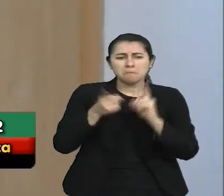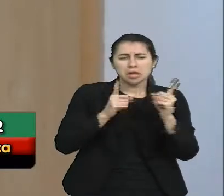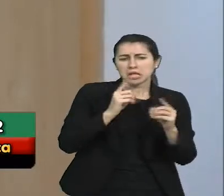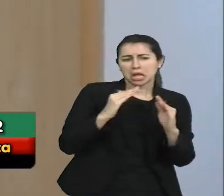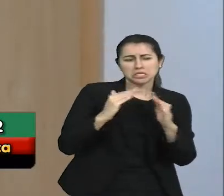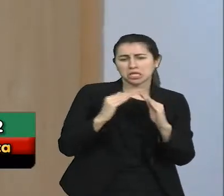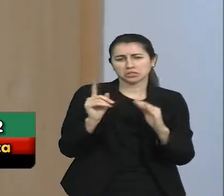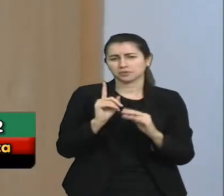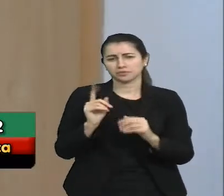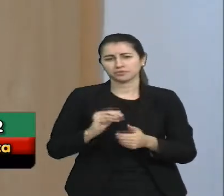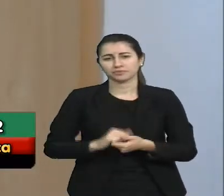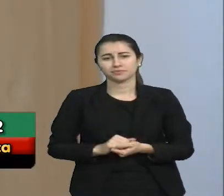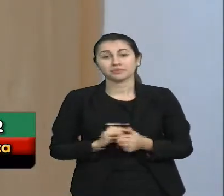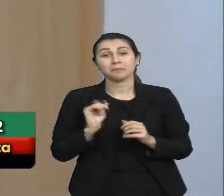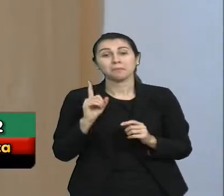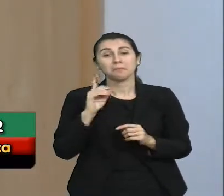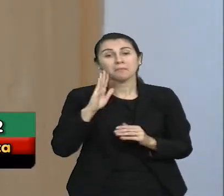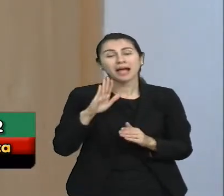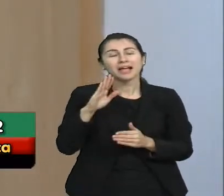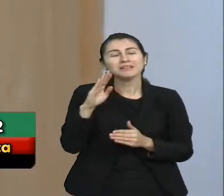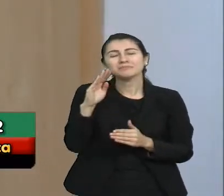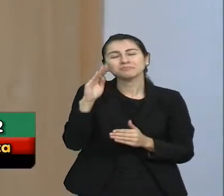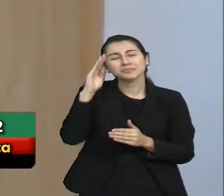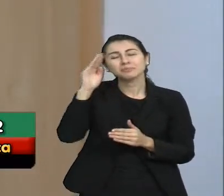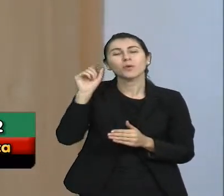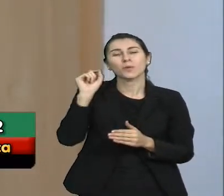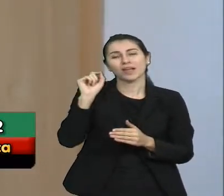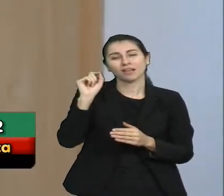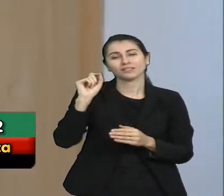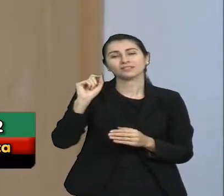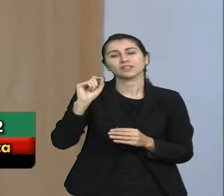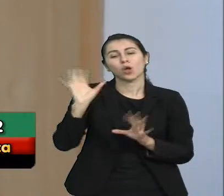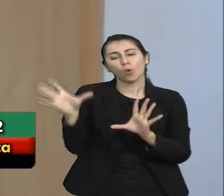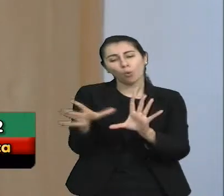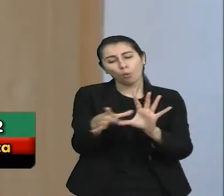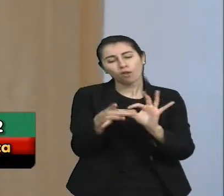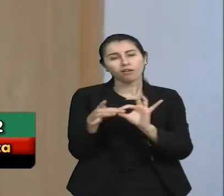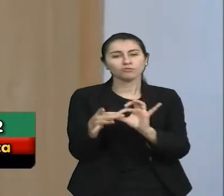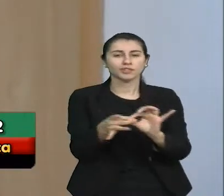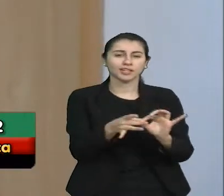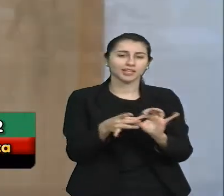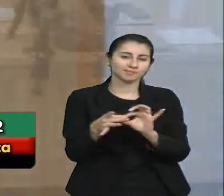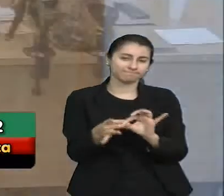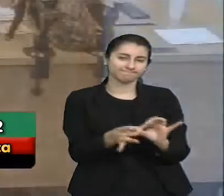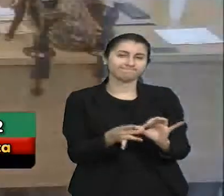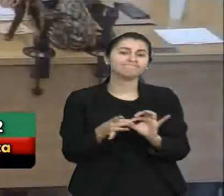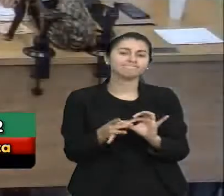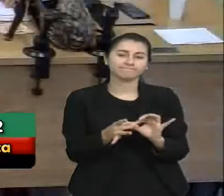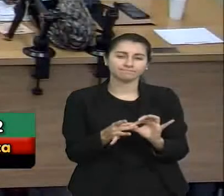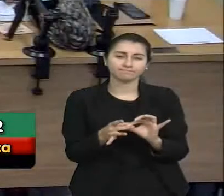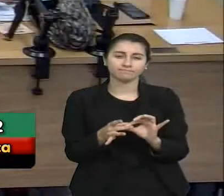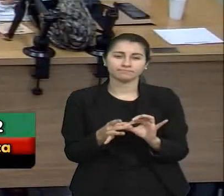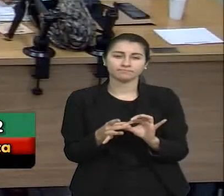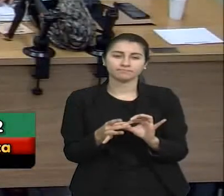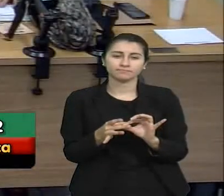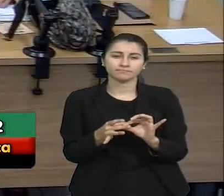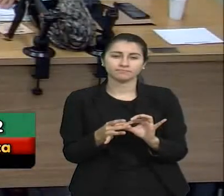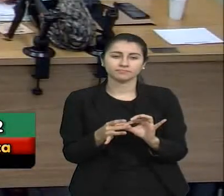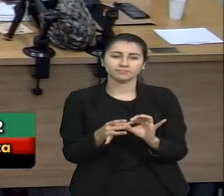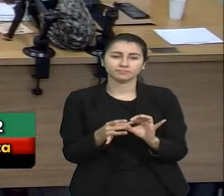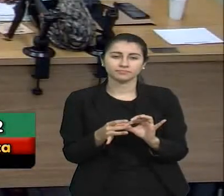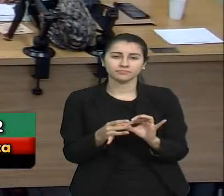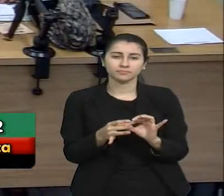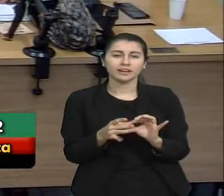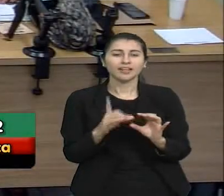USE é unir, é tentar unir. Porque tem uma coisa que nós,